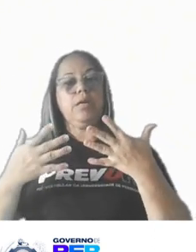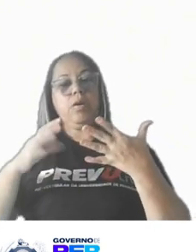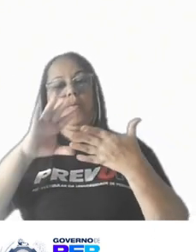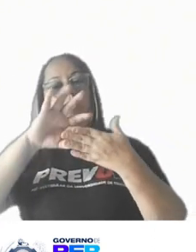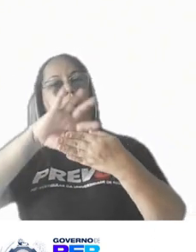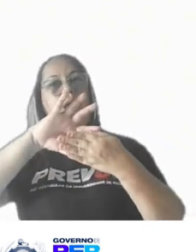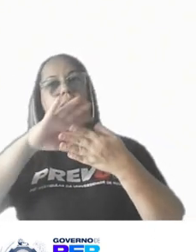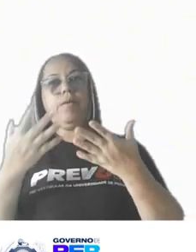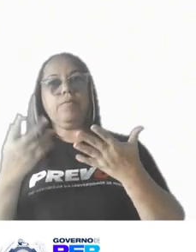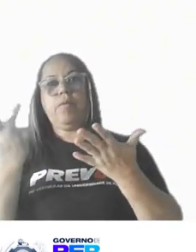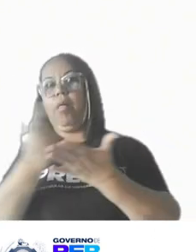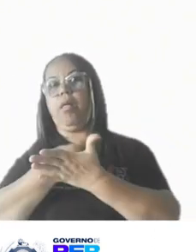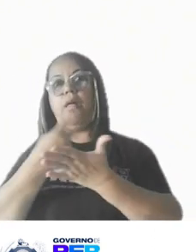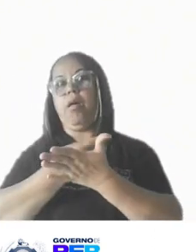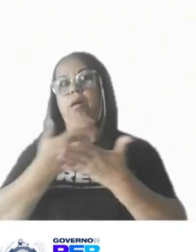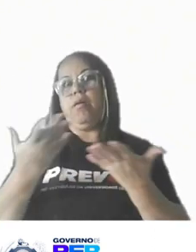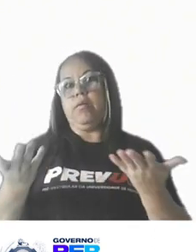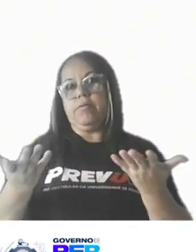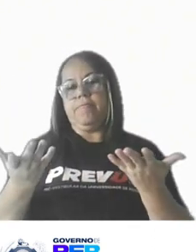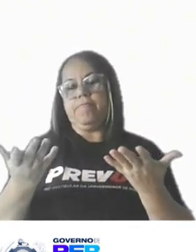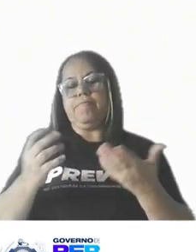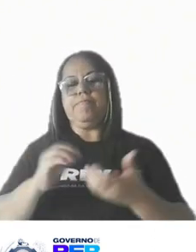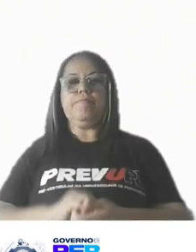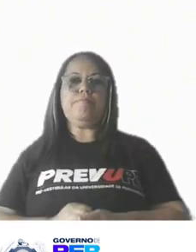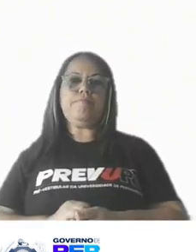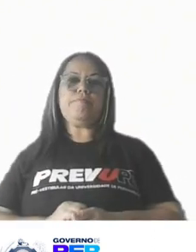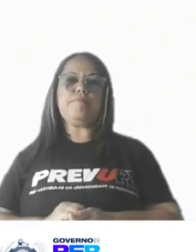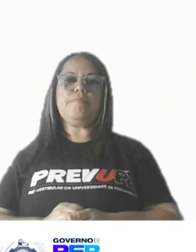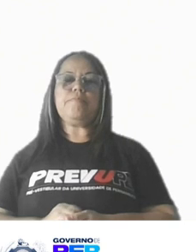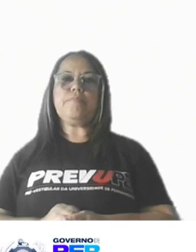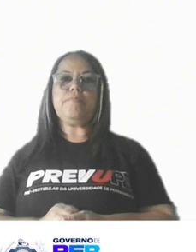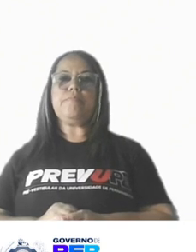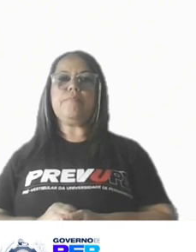quais são as outras quatro que estão equivocadas.